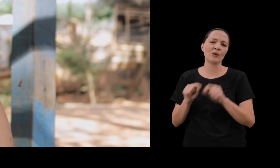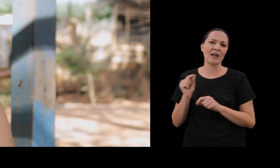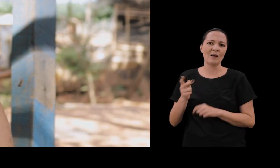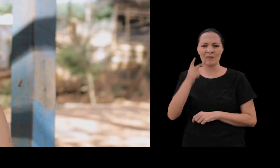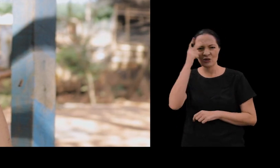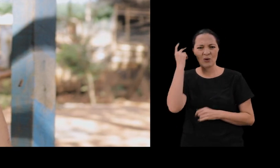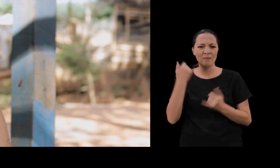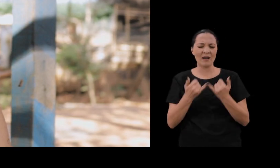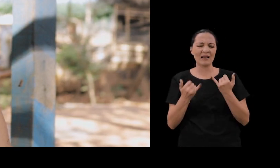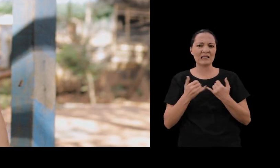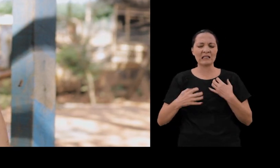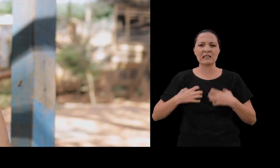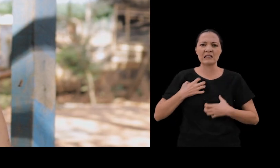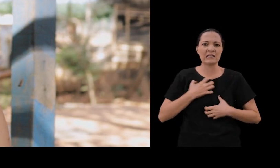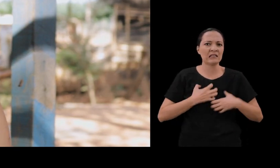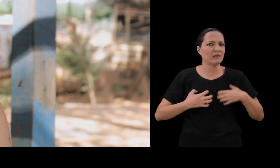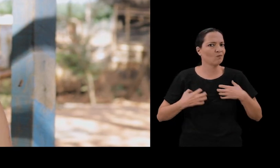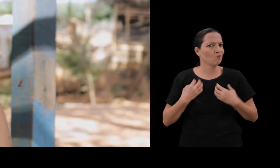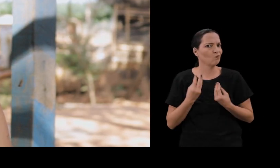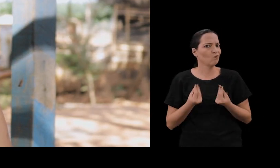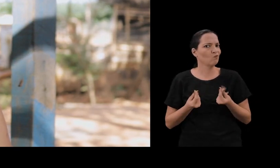gera aquela sensação assim